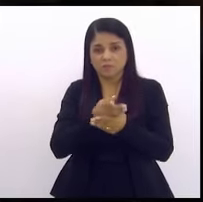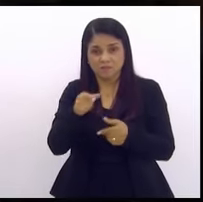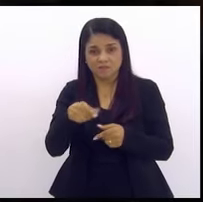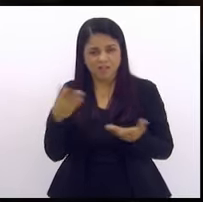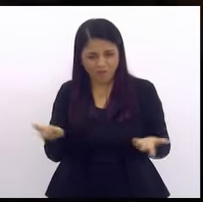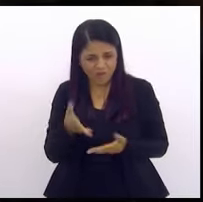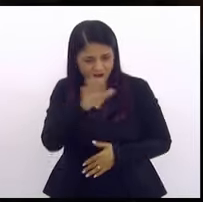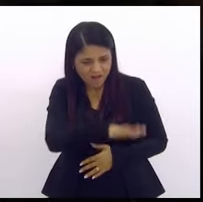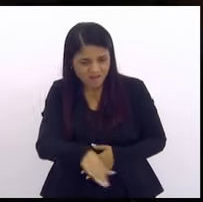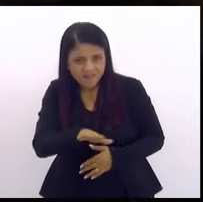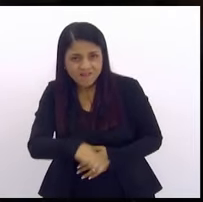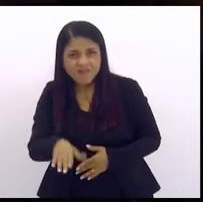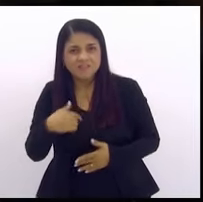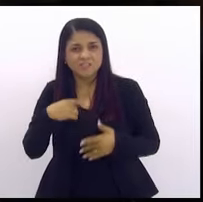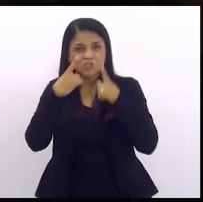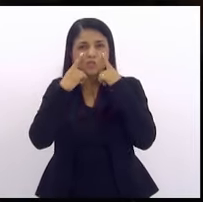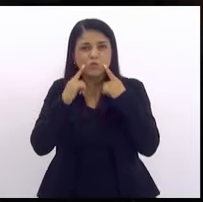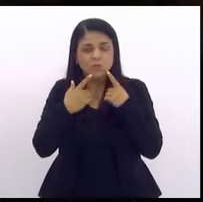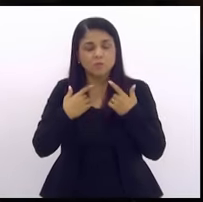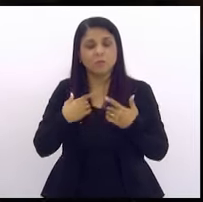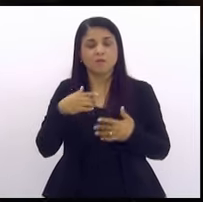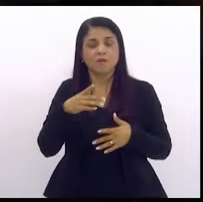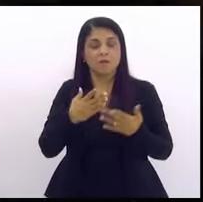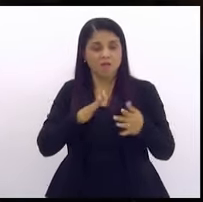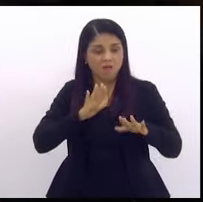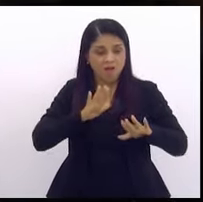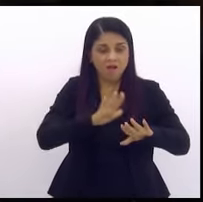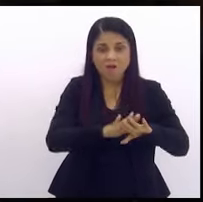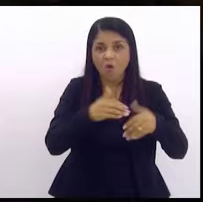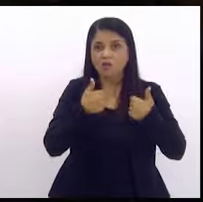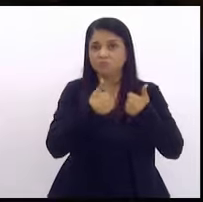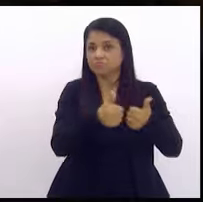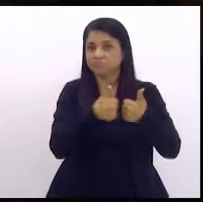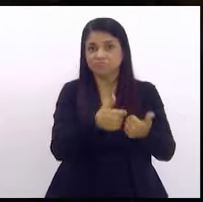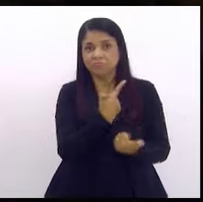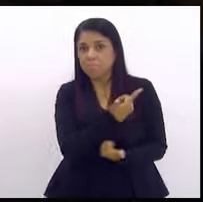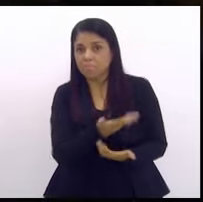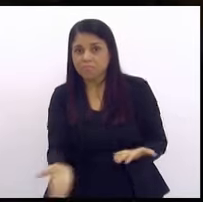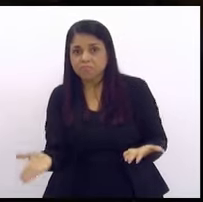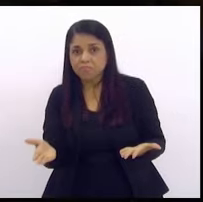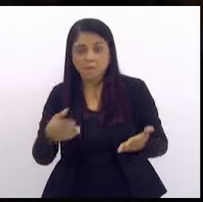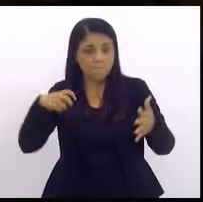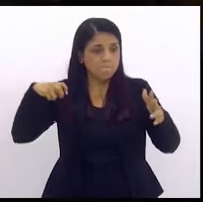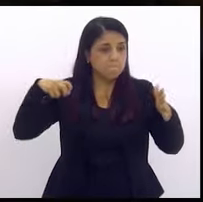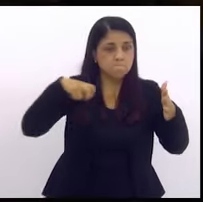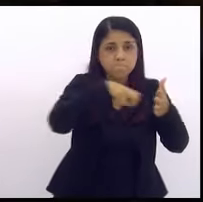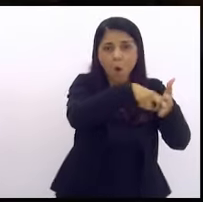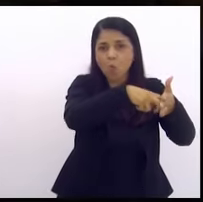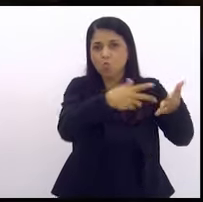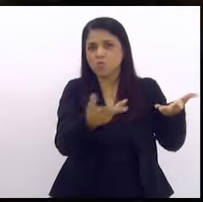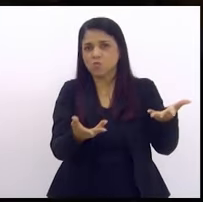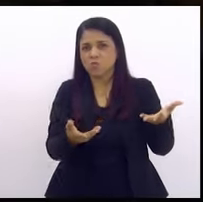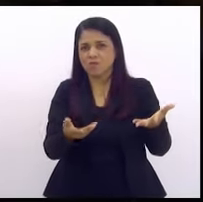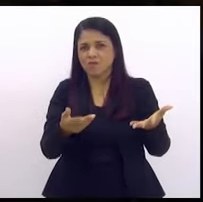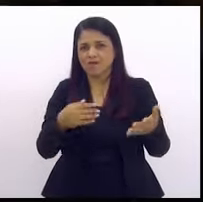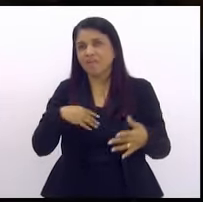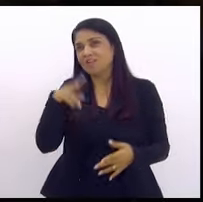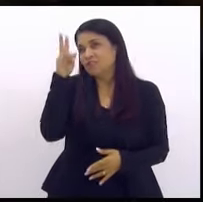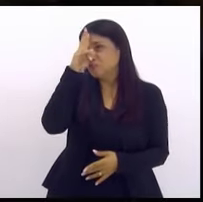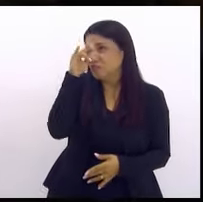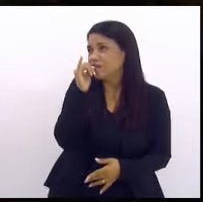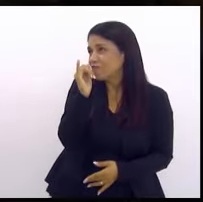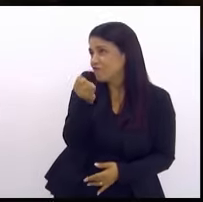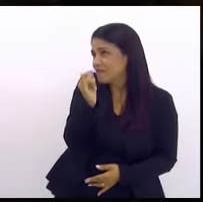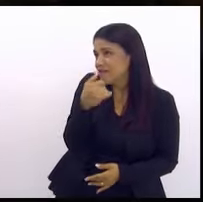chorando porque o carro perdeu o freio, porque a empresa não fez a manutenção, e aí vem contar historinha na justiça. Estou sem dinheiro porque